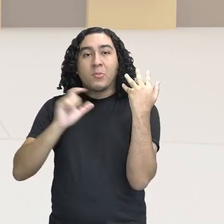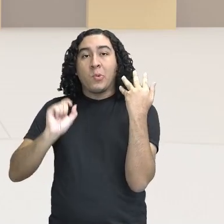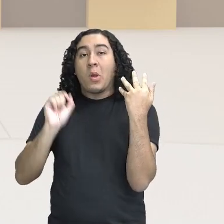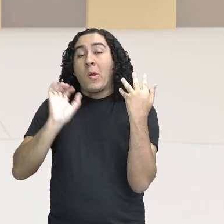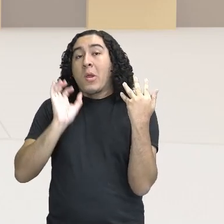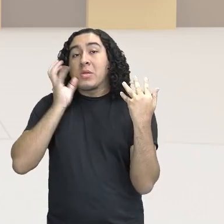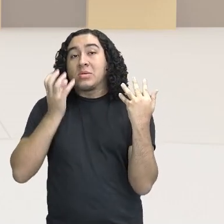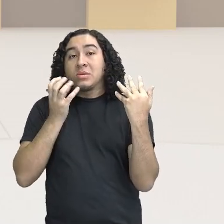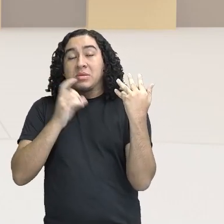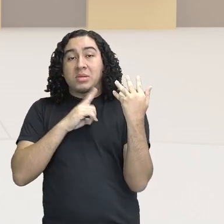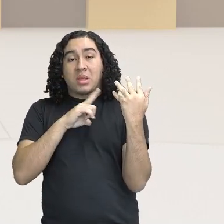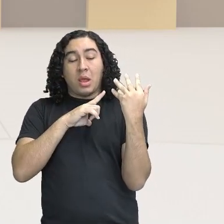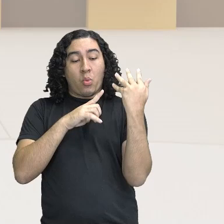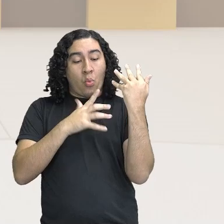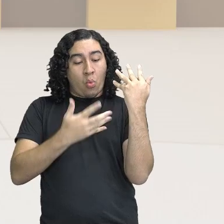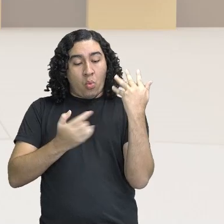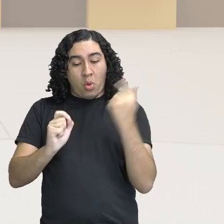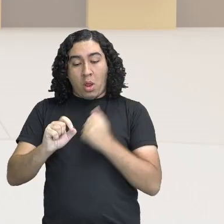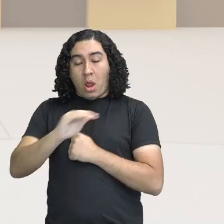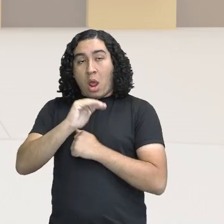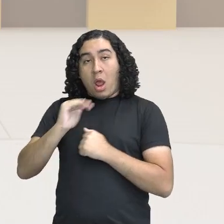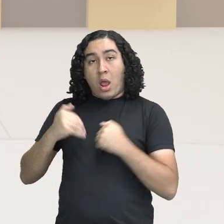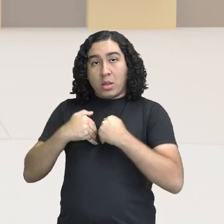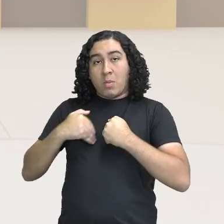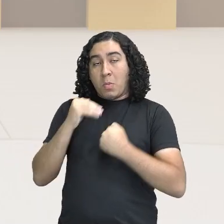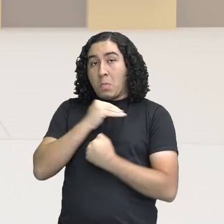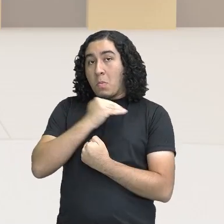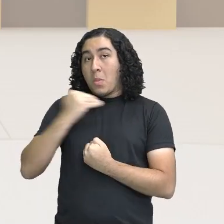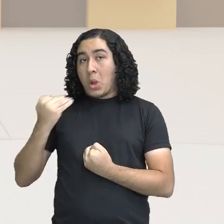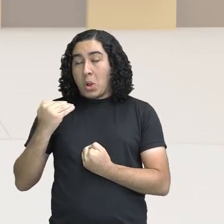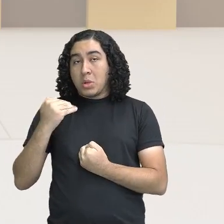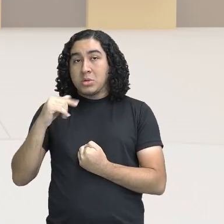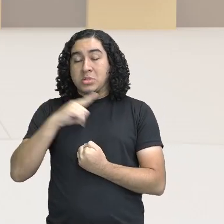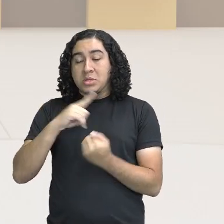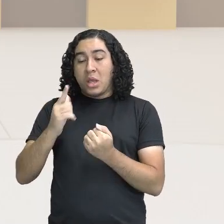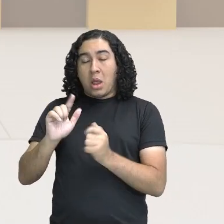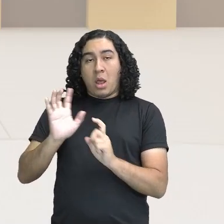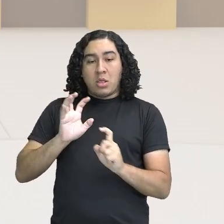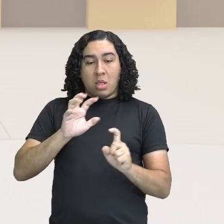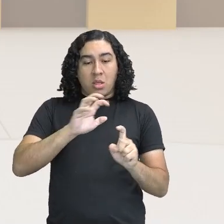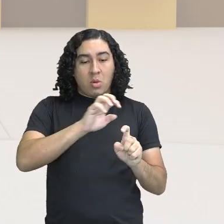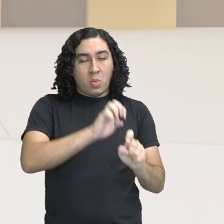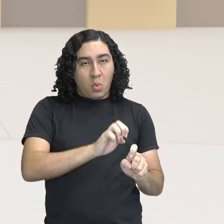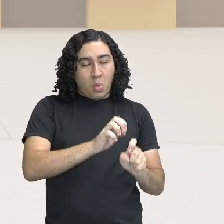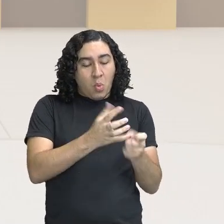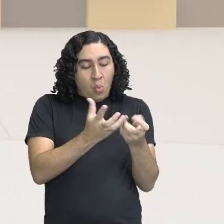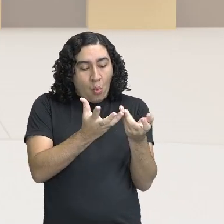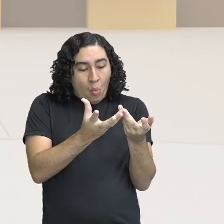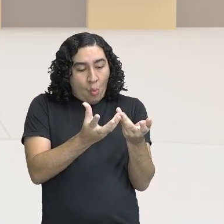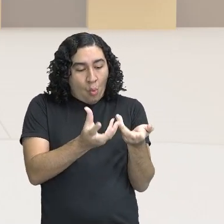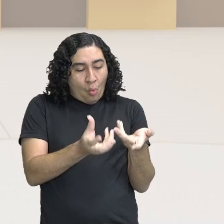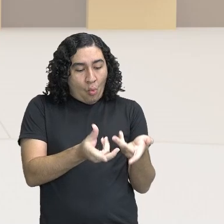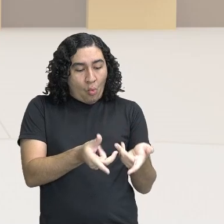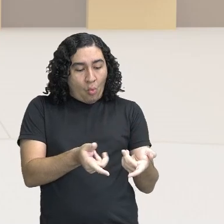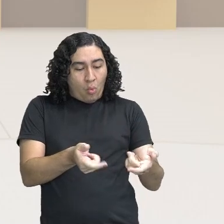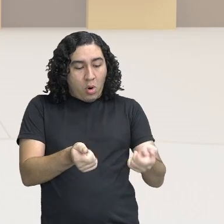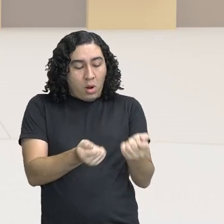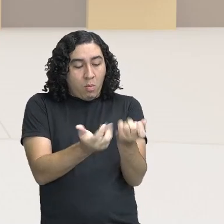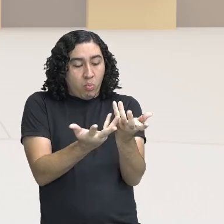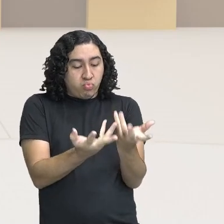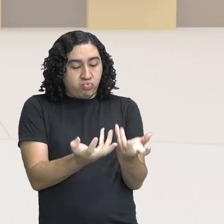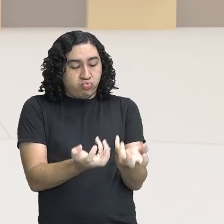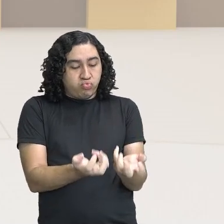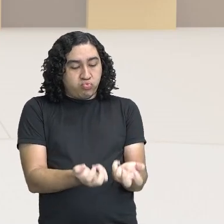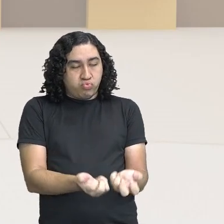passaram, após a morte, por um processo de decomposição e esse processo de decomposição foi sendo